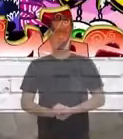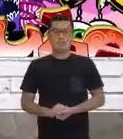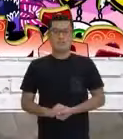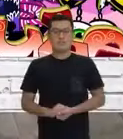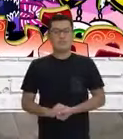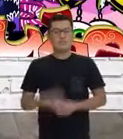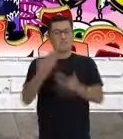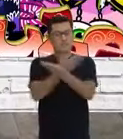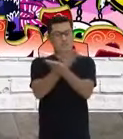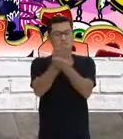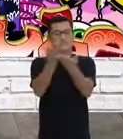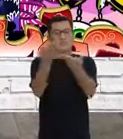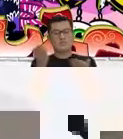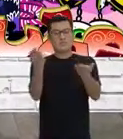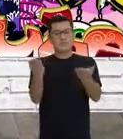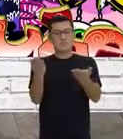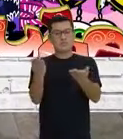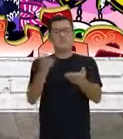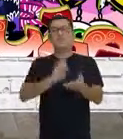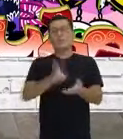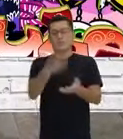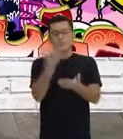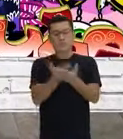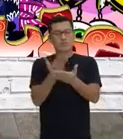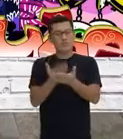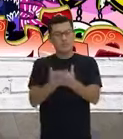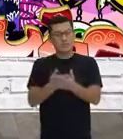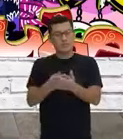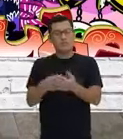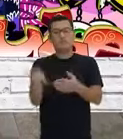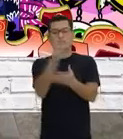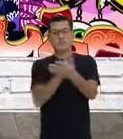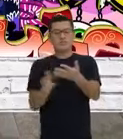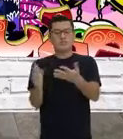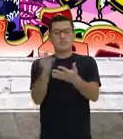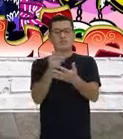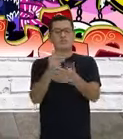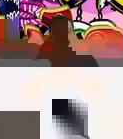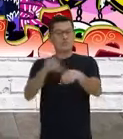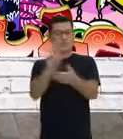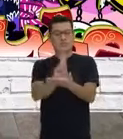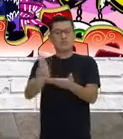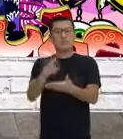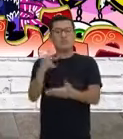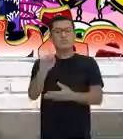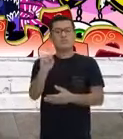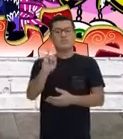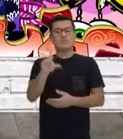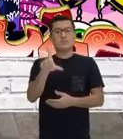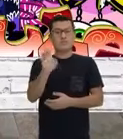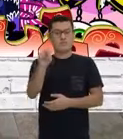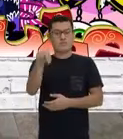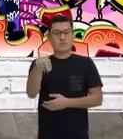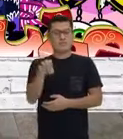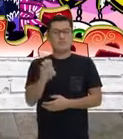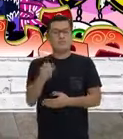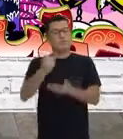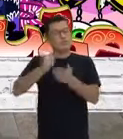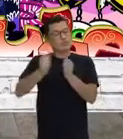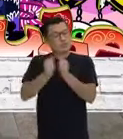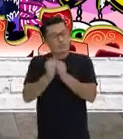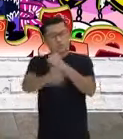sejam bem-vindos a continuidade uma sala de arte então professora Cilene e vou acompanhar